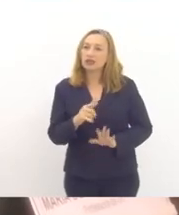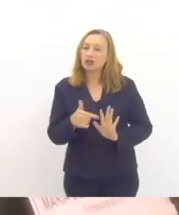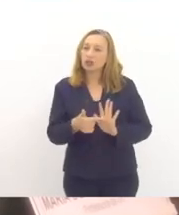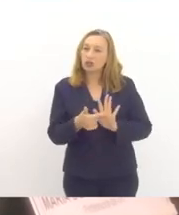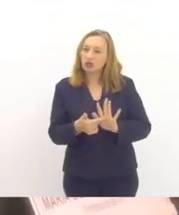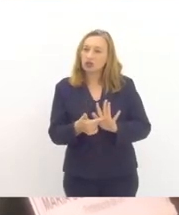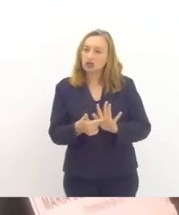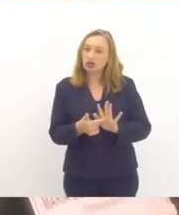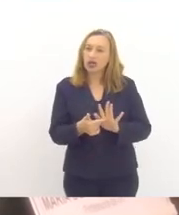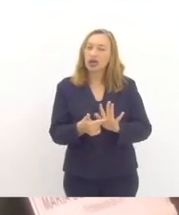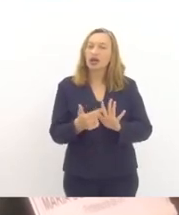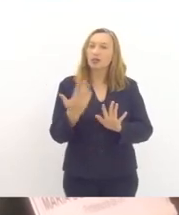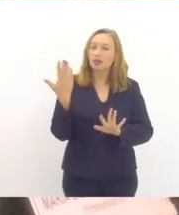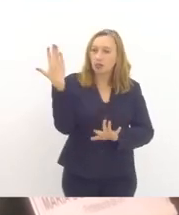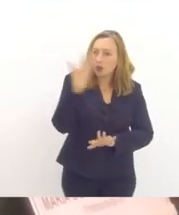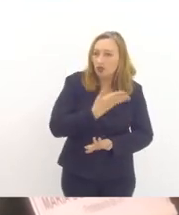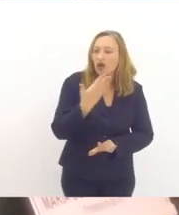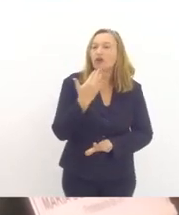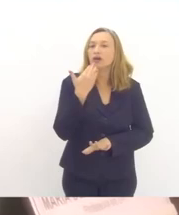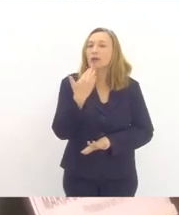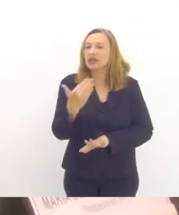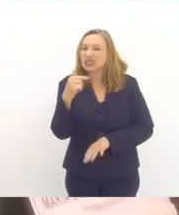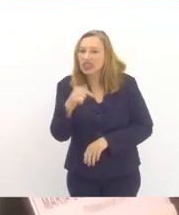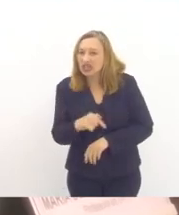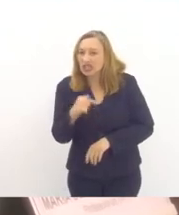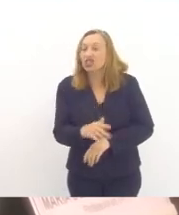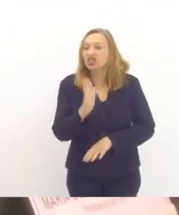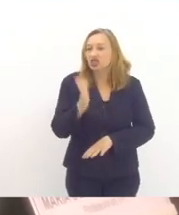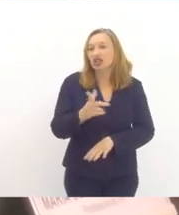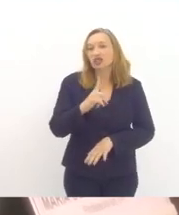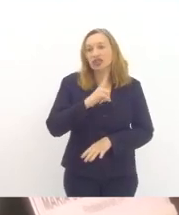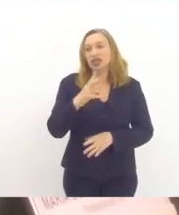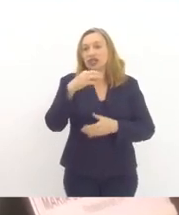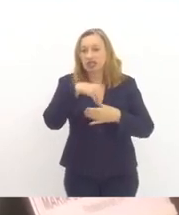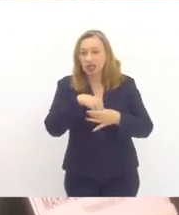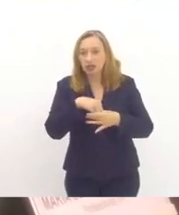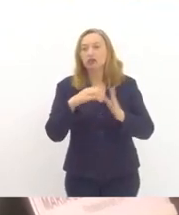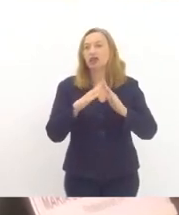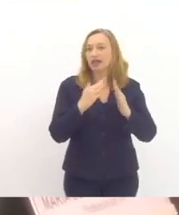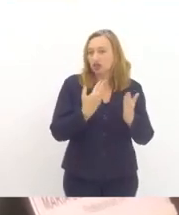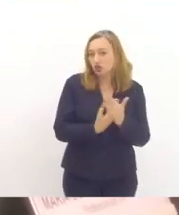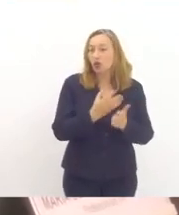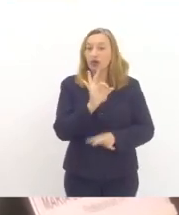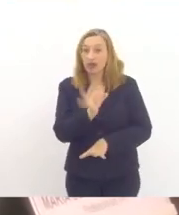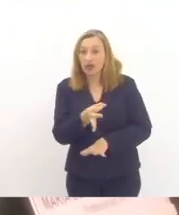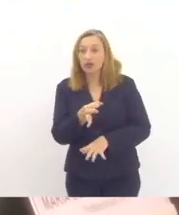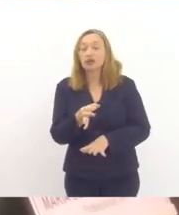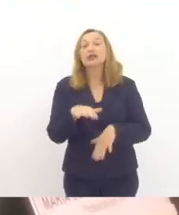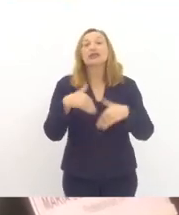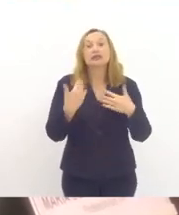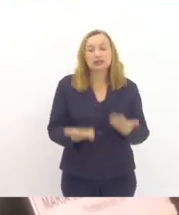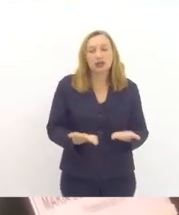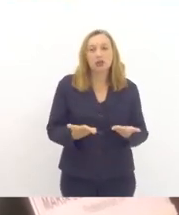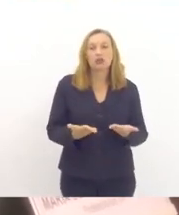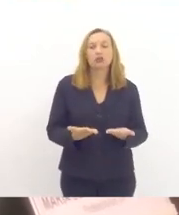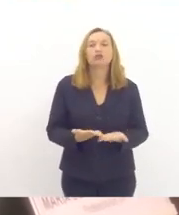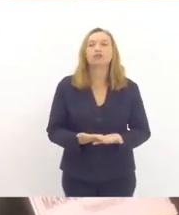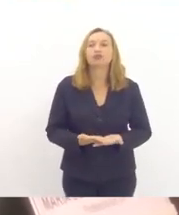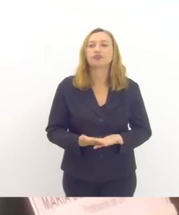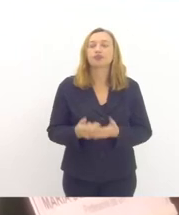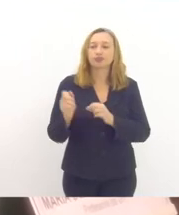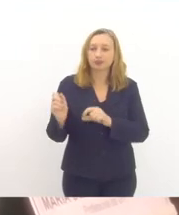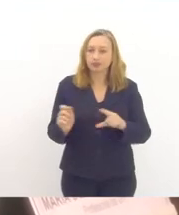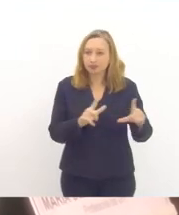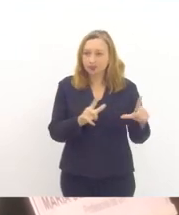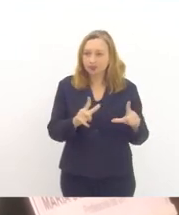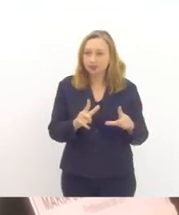poder comprovar que o que está sendo pedido aqui já existe nas escolas, de certa forma. Então, esse slide que